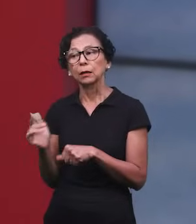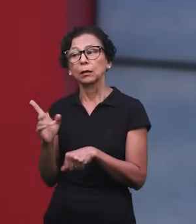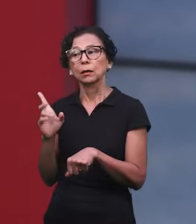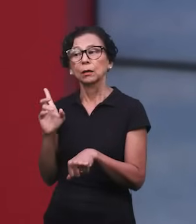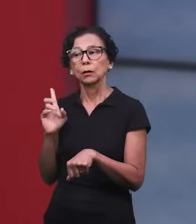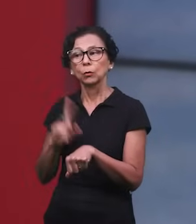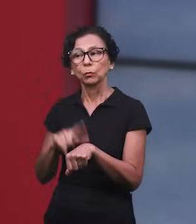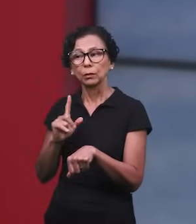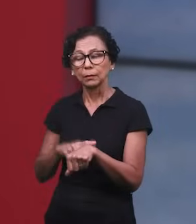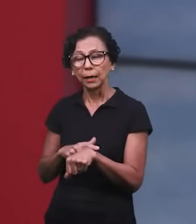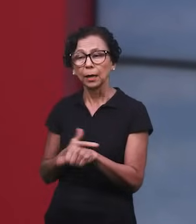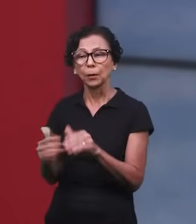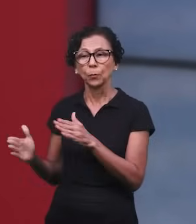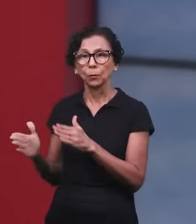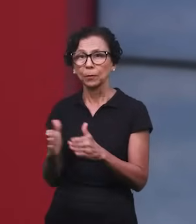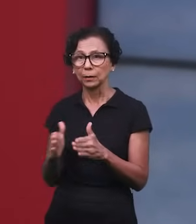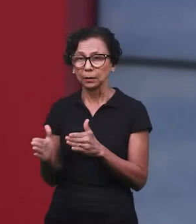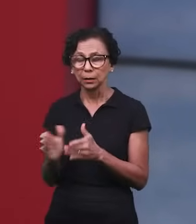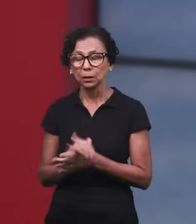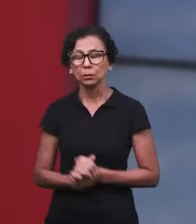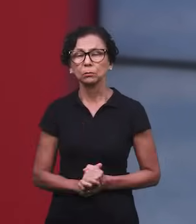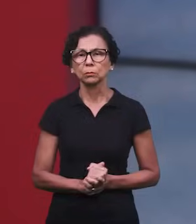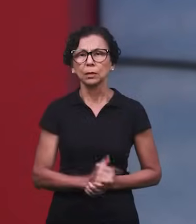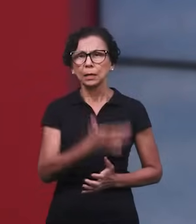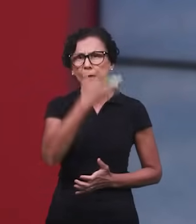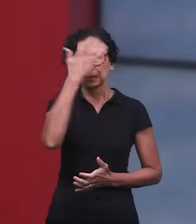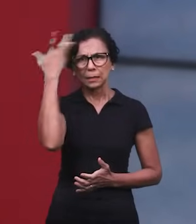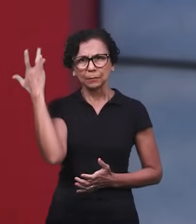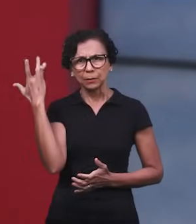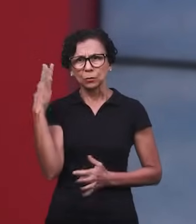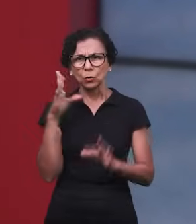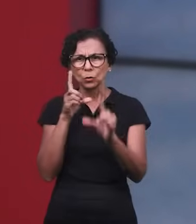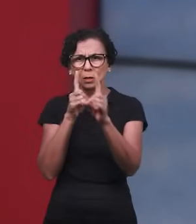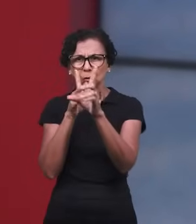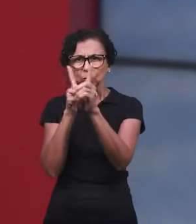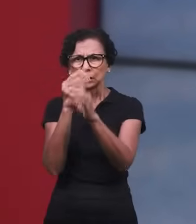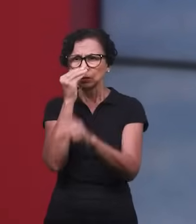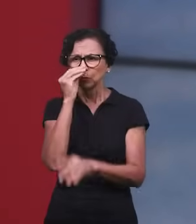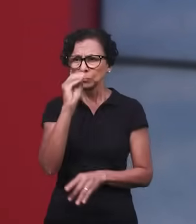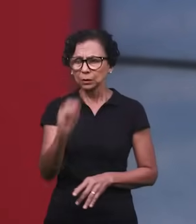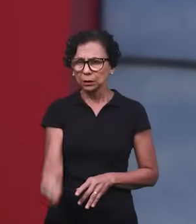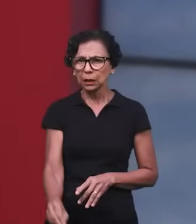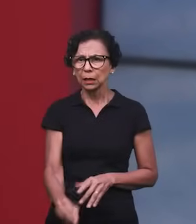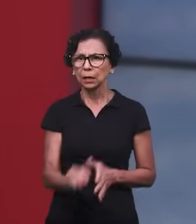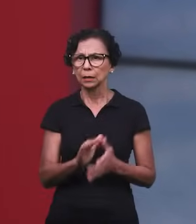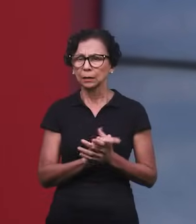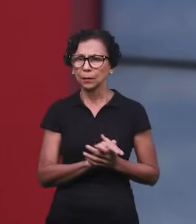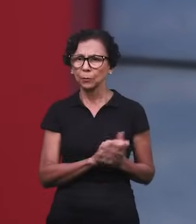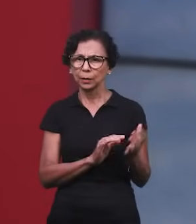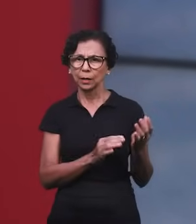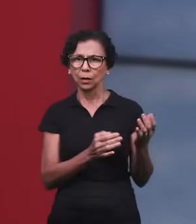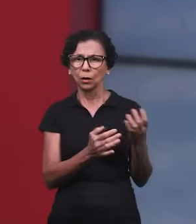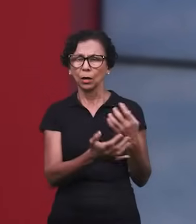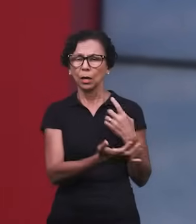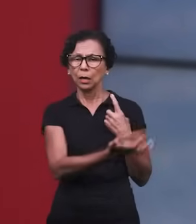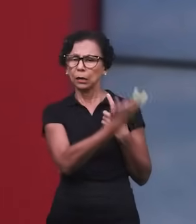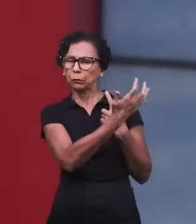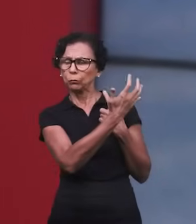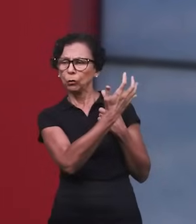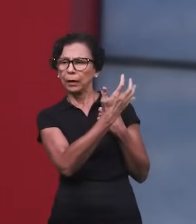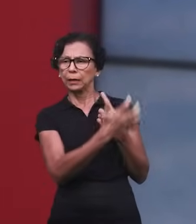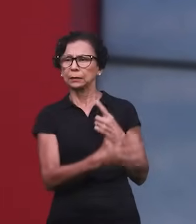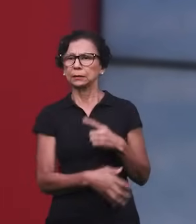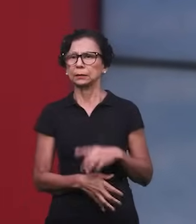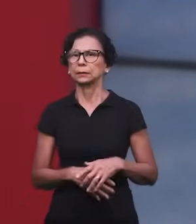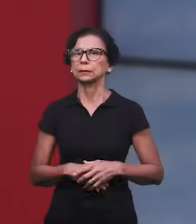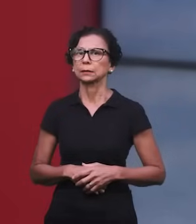mais sofrer a sã doutrina, ou viver a sã doutrina, porque terão comichão nos ouvidos e amontoarão doutores segundo as suas